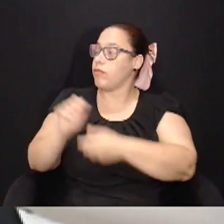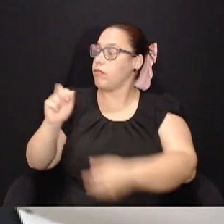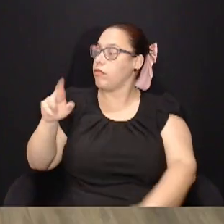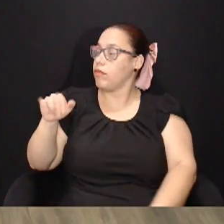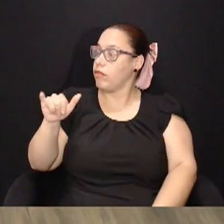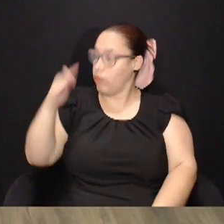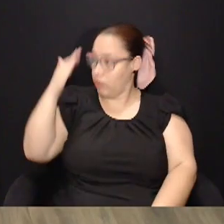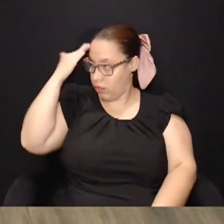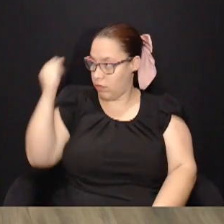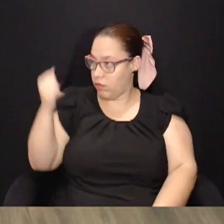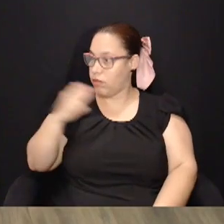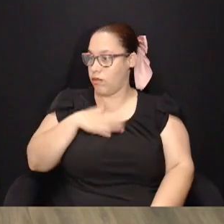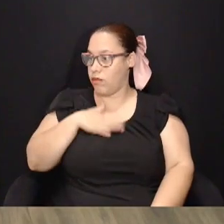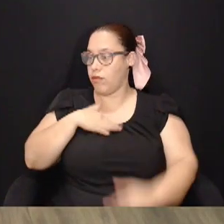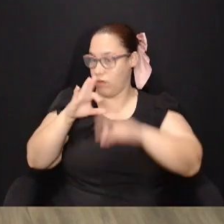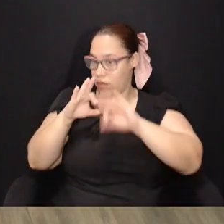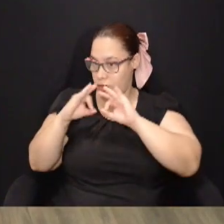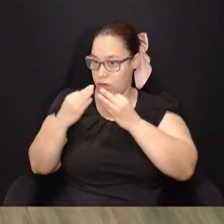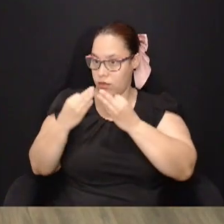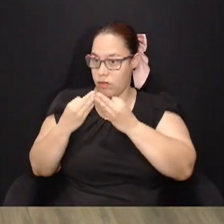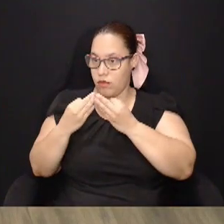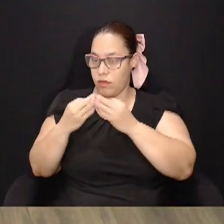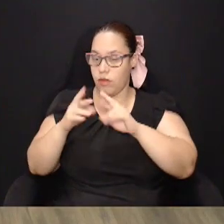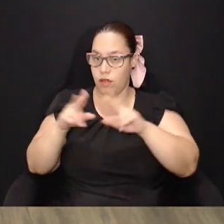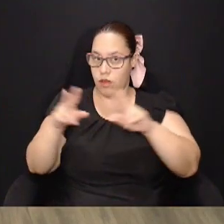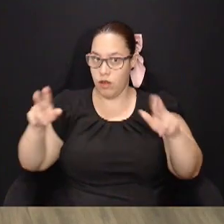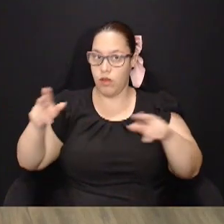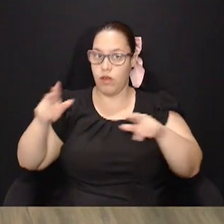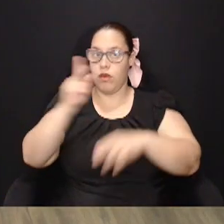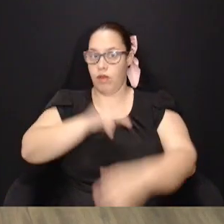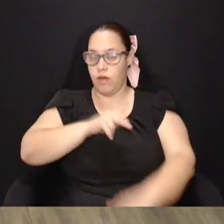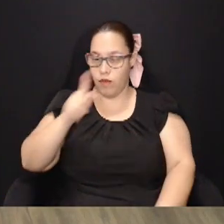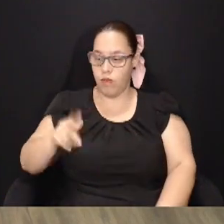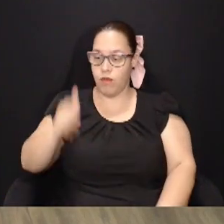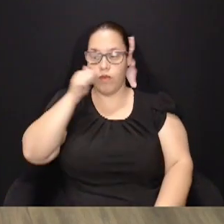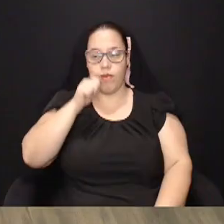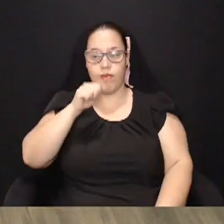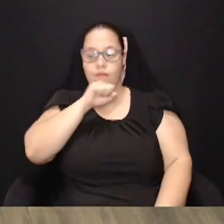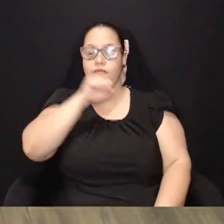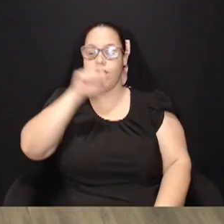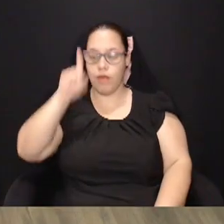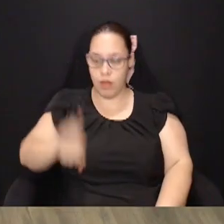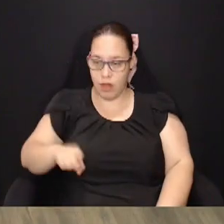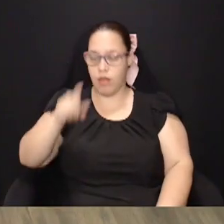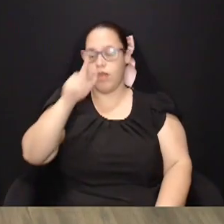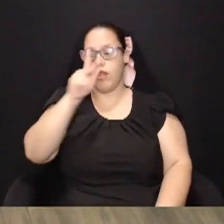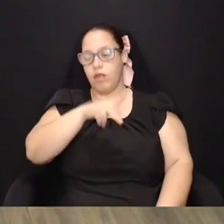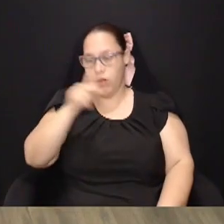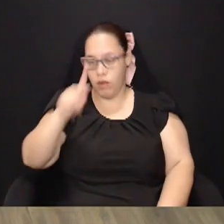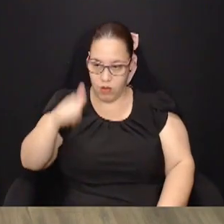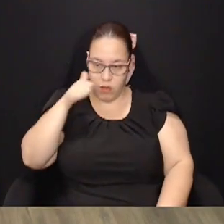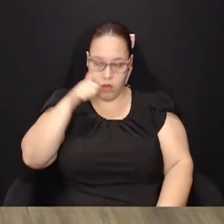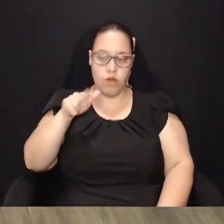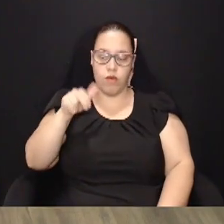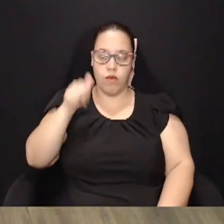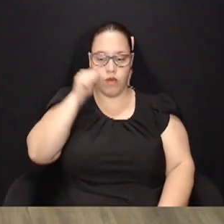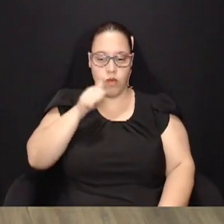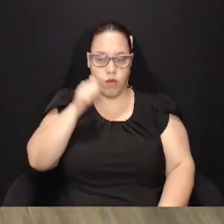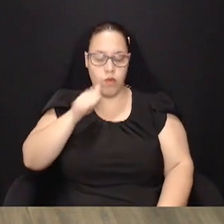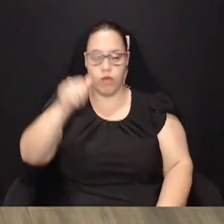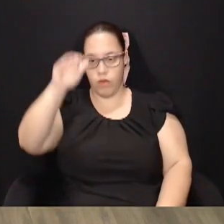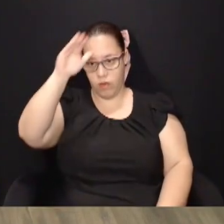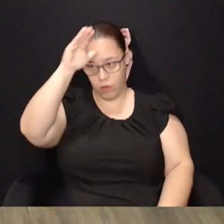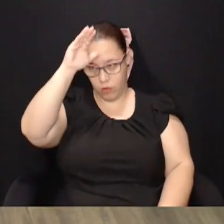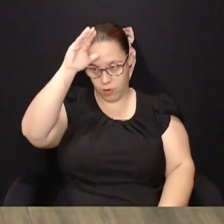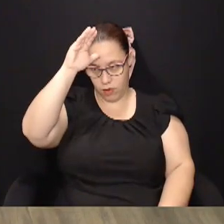minha família, né, tem diversas professoras. A minha mãe é professora, a minha irmã é professora, a minha tia é professora, e